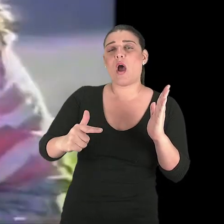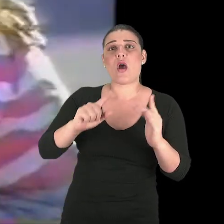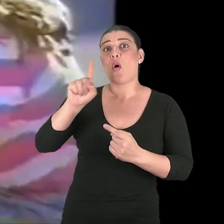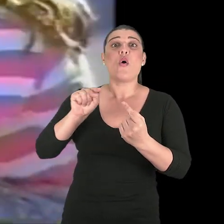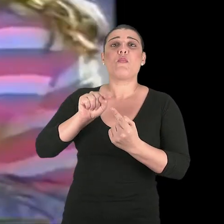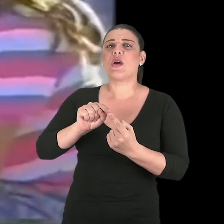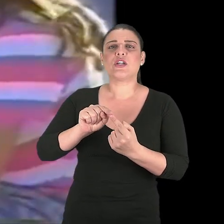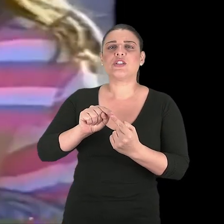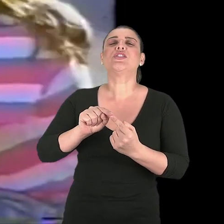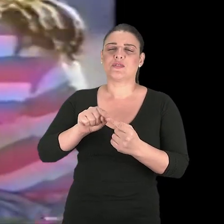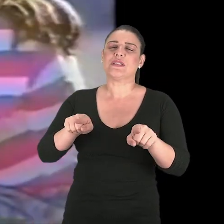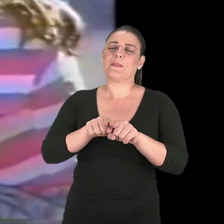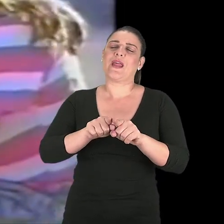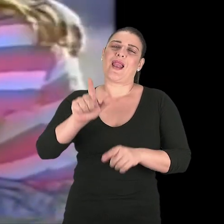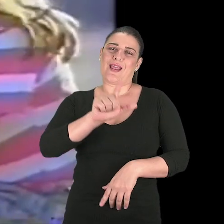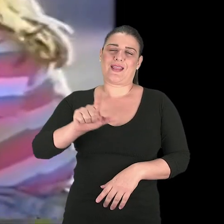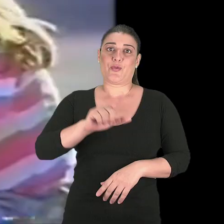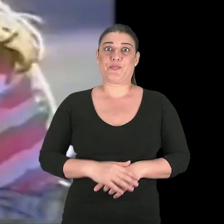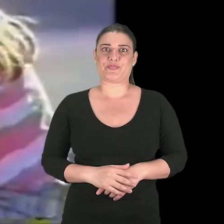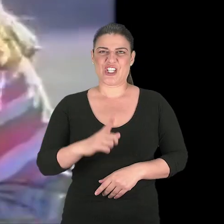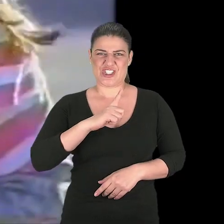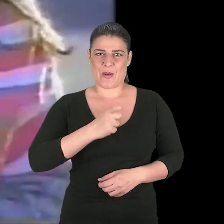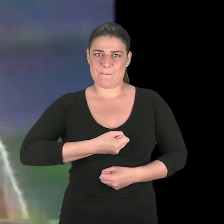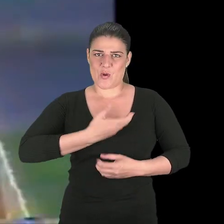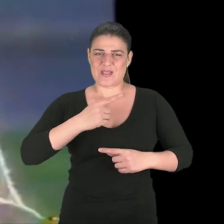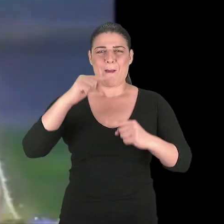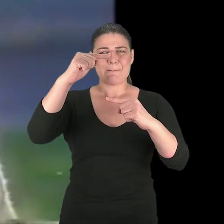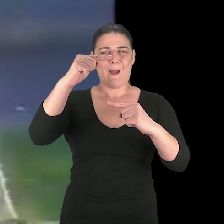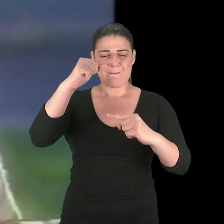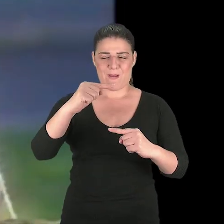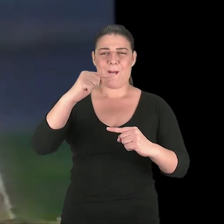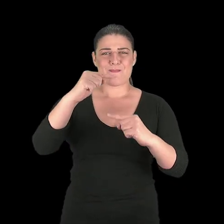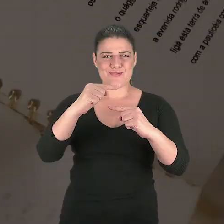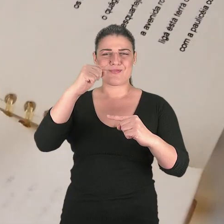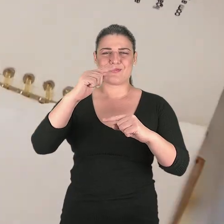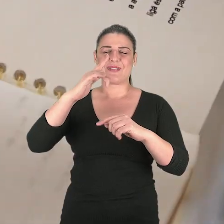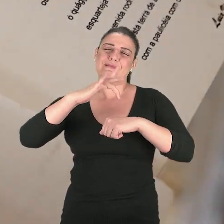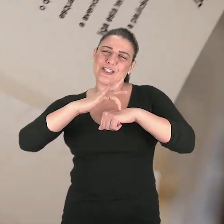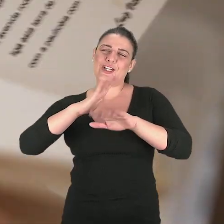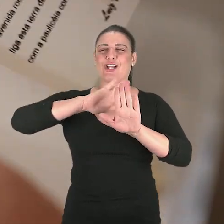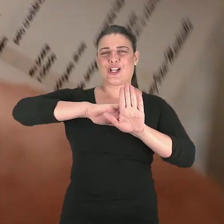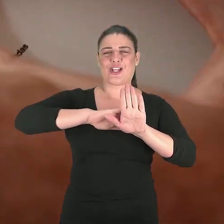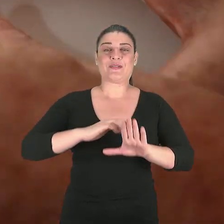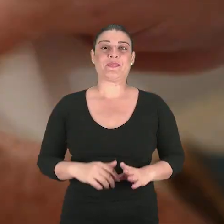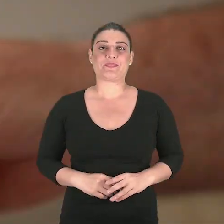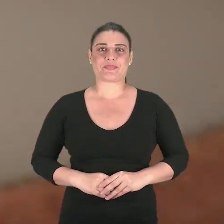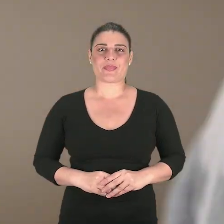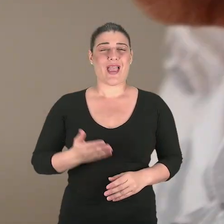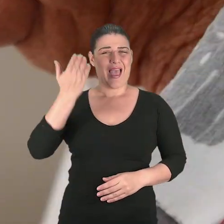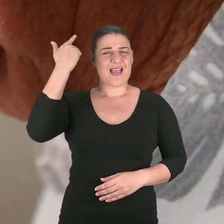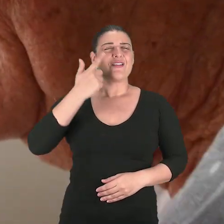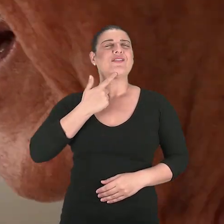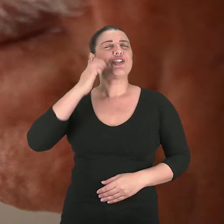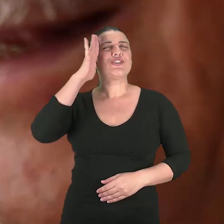pretendeu também literária. Eu tenho uma poesia segmentada, curta e irônica. Quando a gente sonhava em